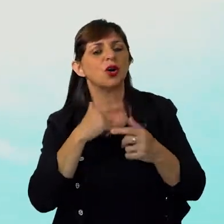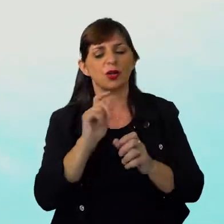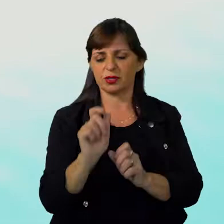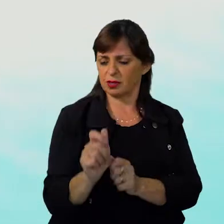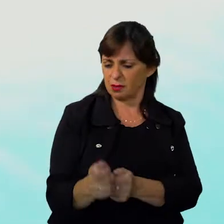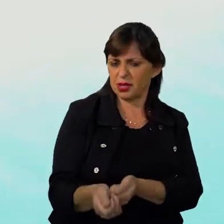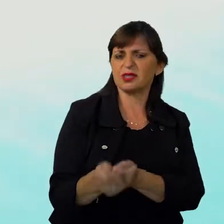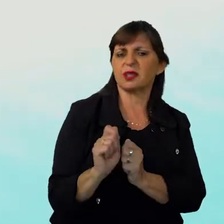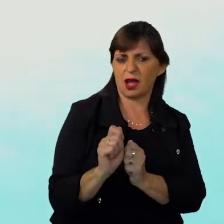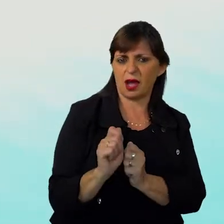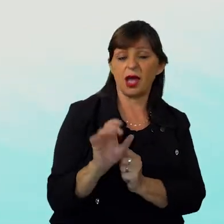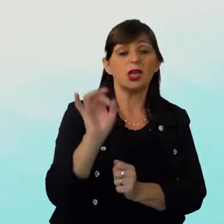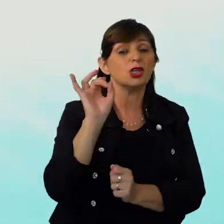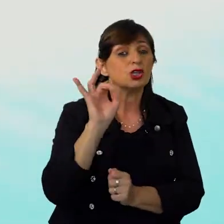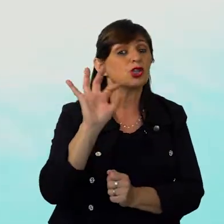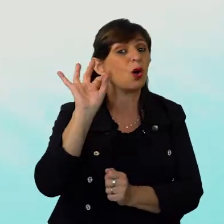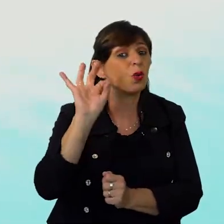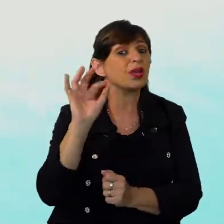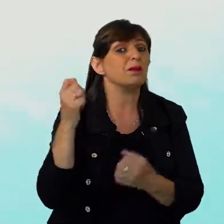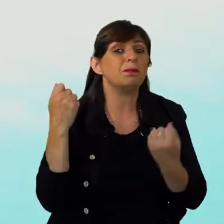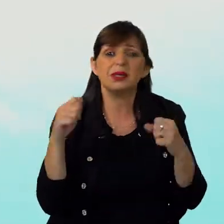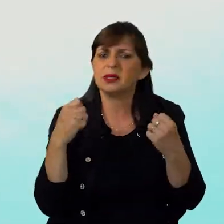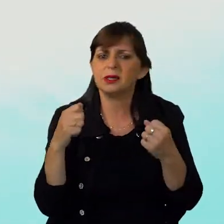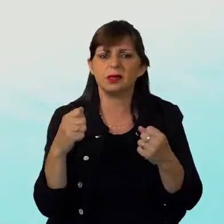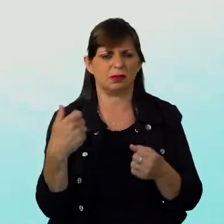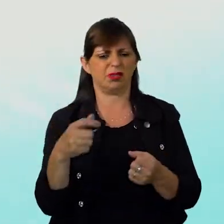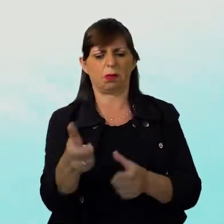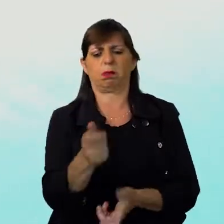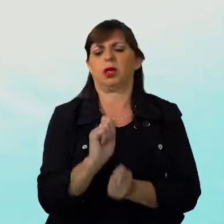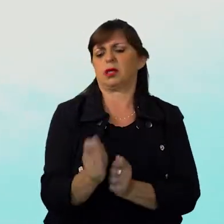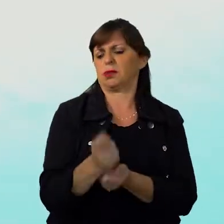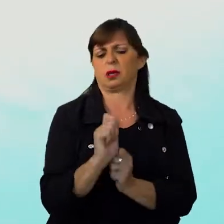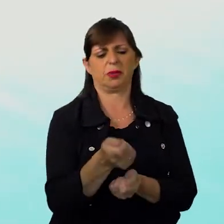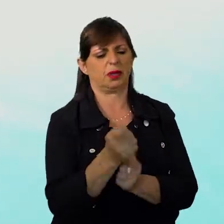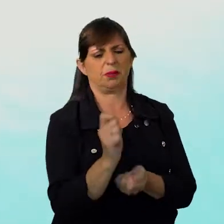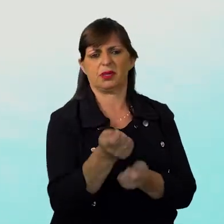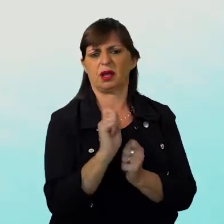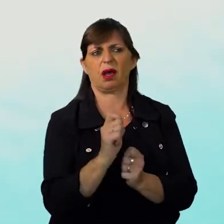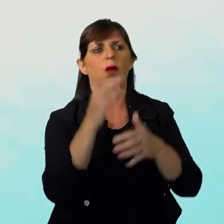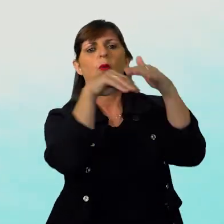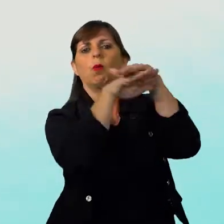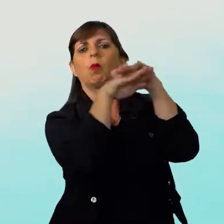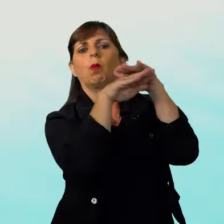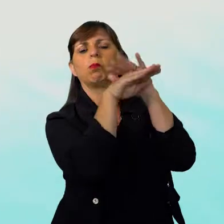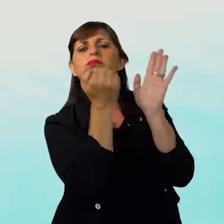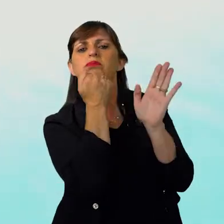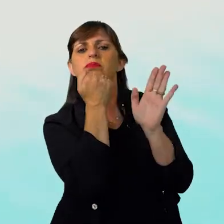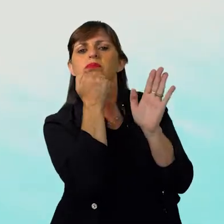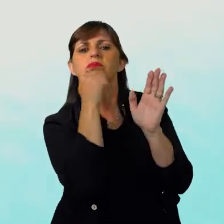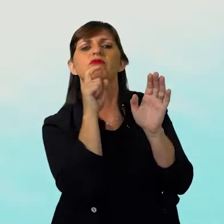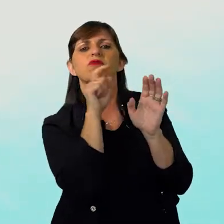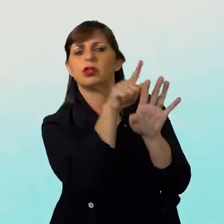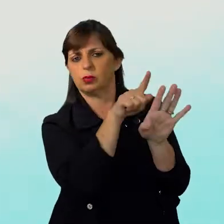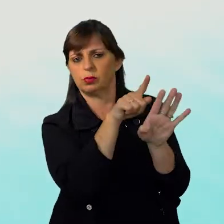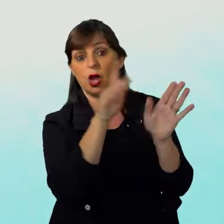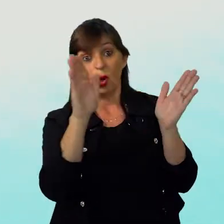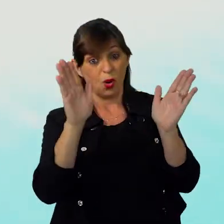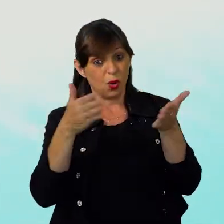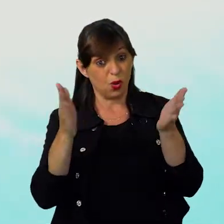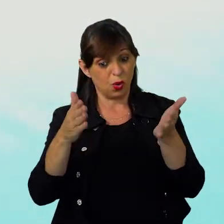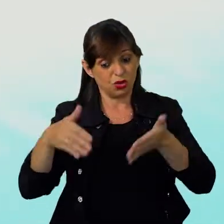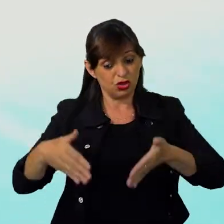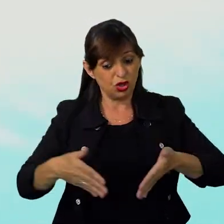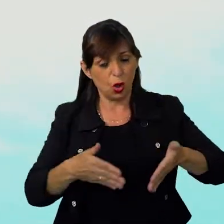que só o necessário Não há necessidade de você encher um freezer de peixe porque hoje nós temos vendo o Rio Baixo